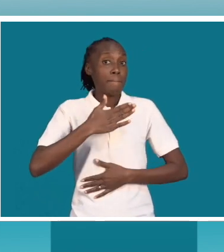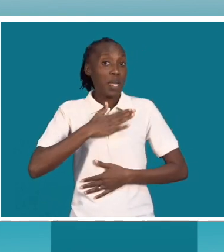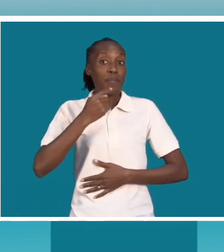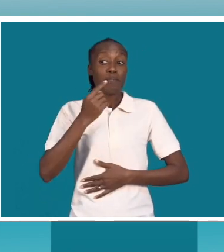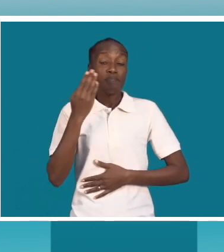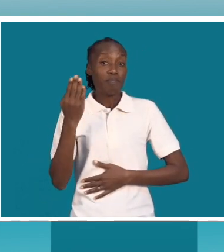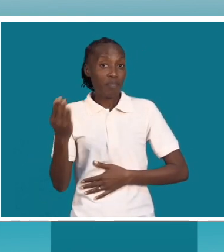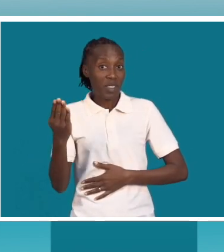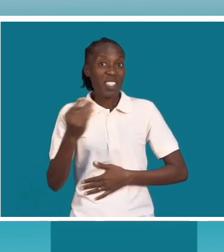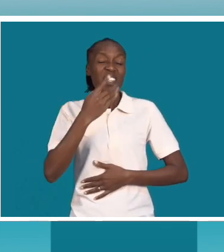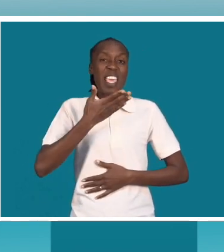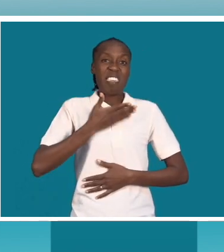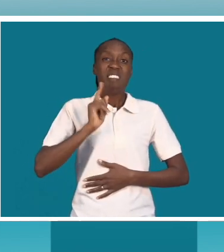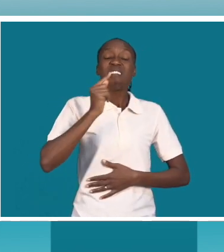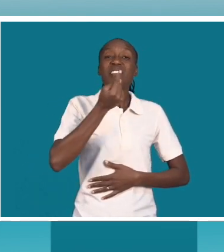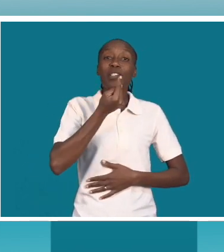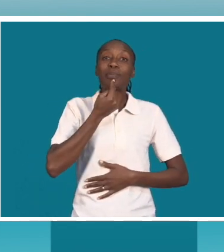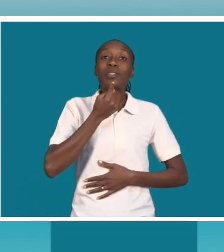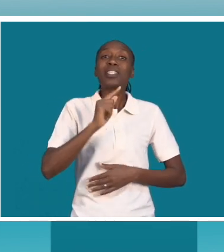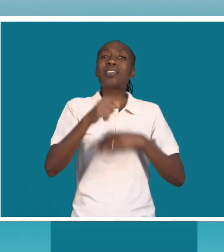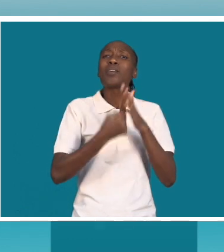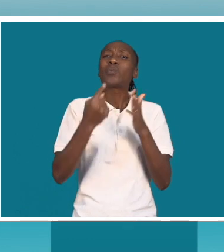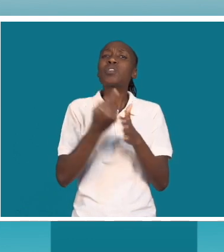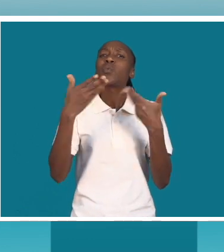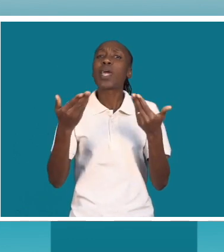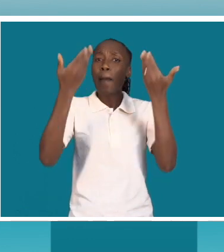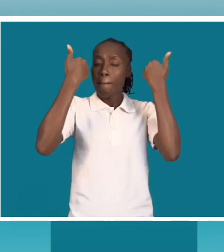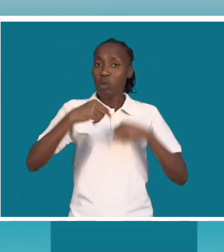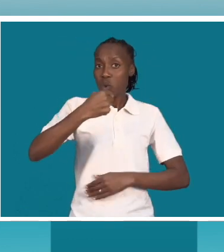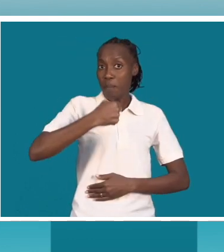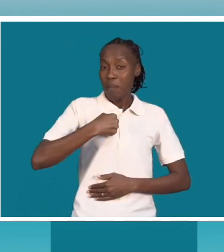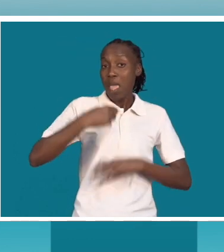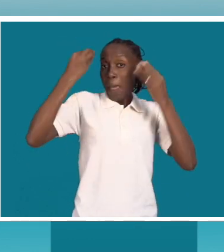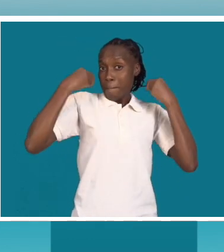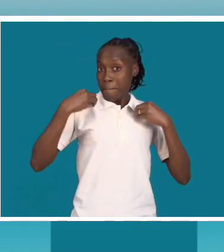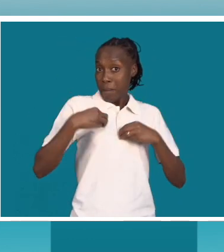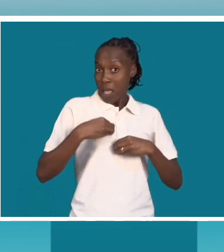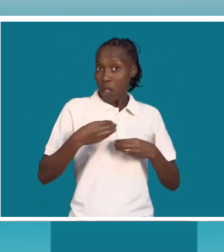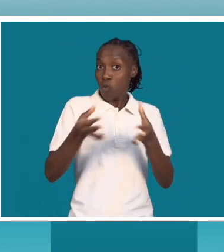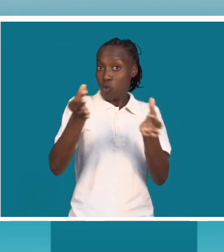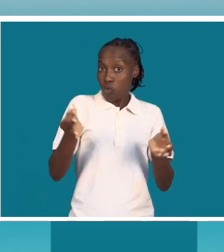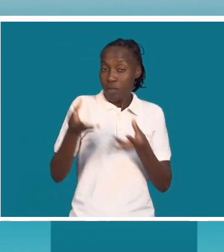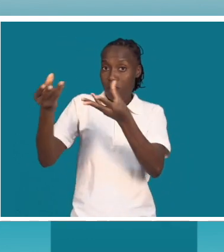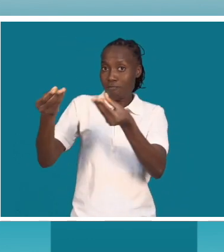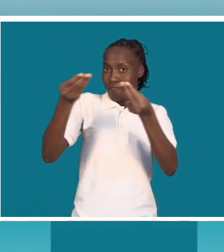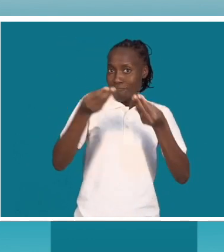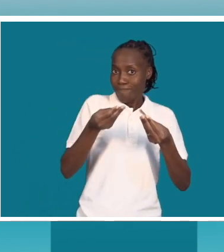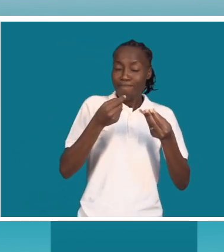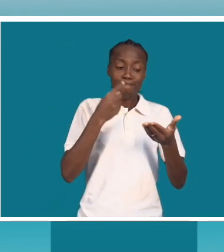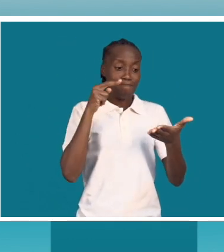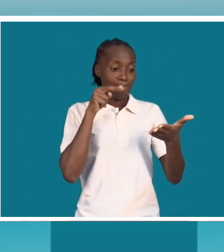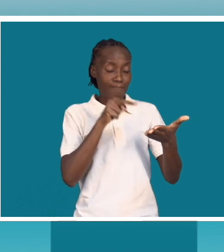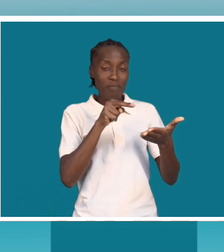a acontecer comigo. E o médico apresentou o relatório. O relatório conclui que estou bem.